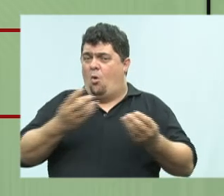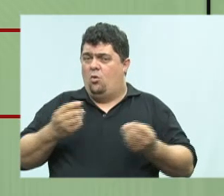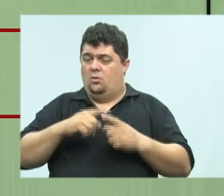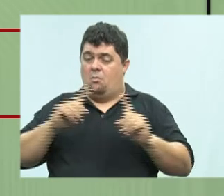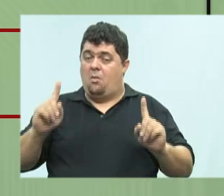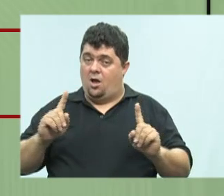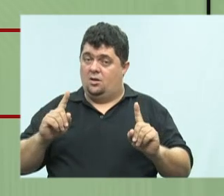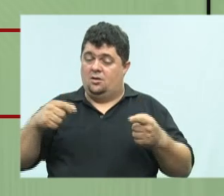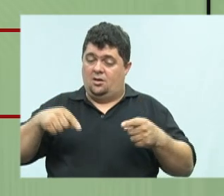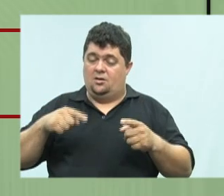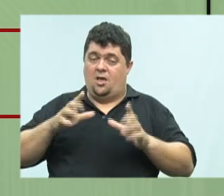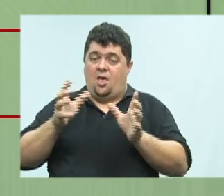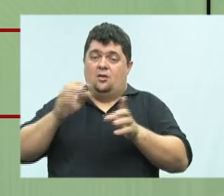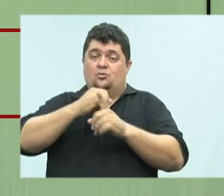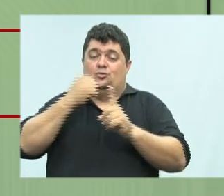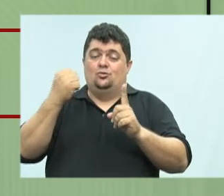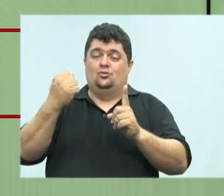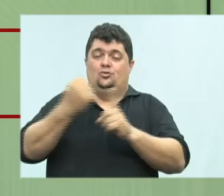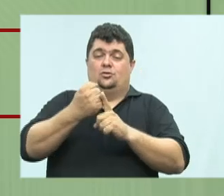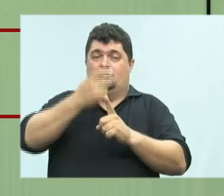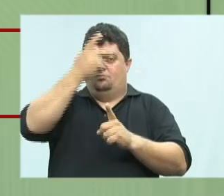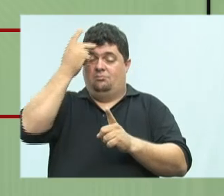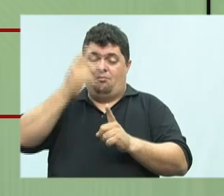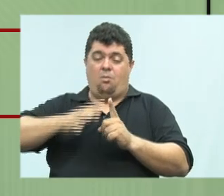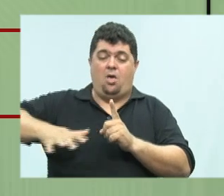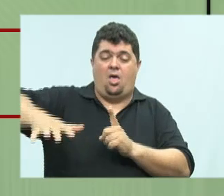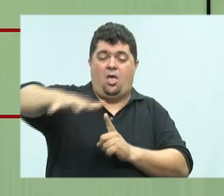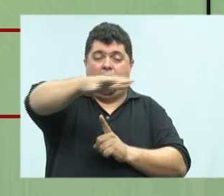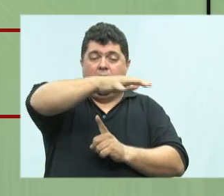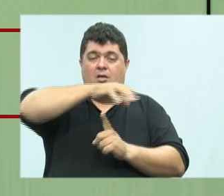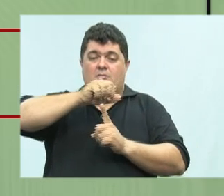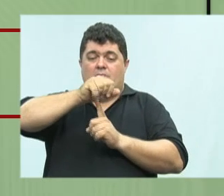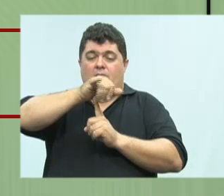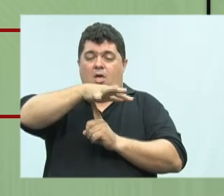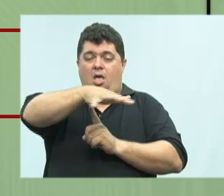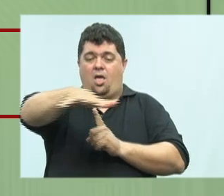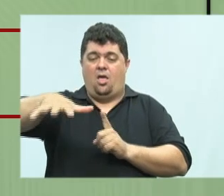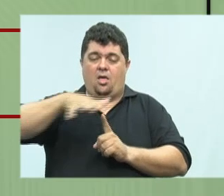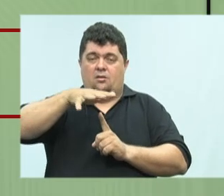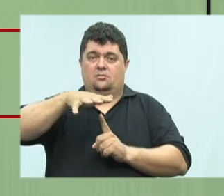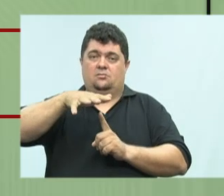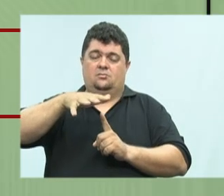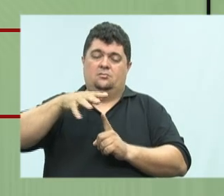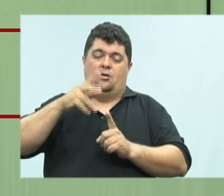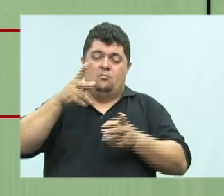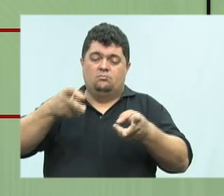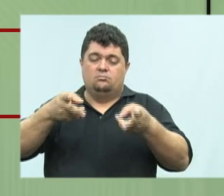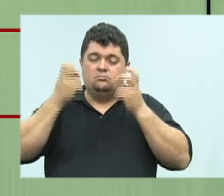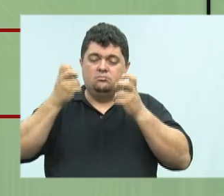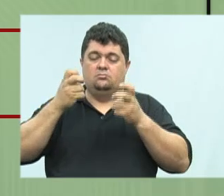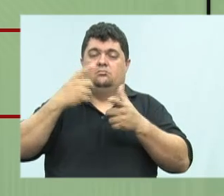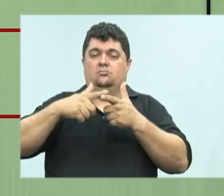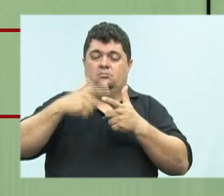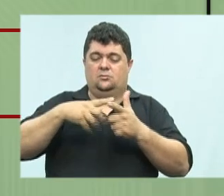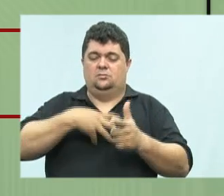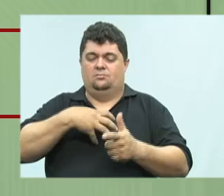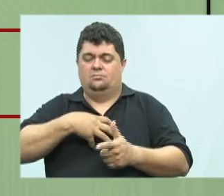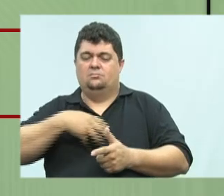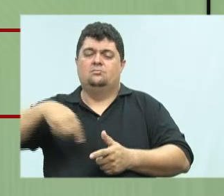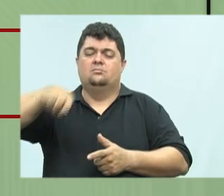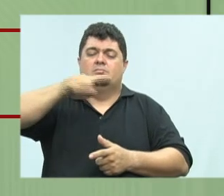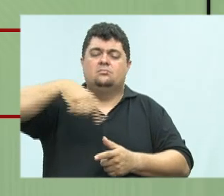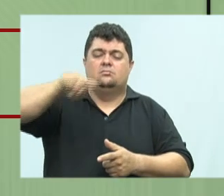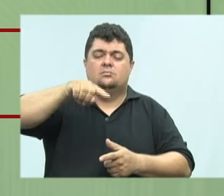estamos tratando de projeto de pesquisa, portanto, pesquisa e intervenção, que deve vir, né, ou